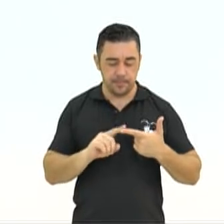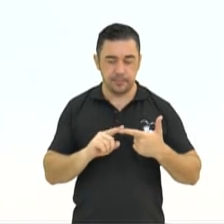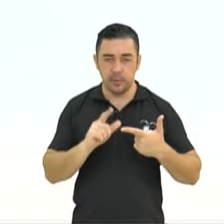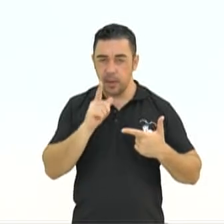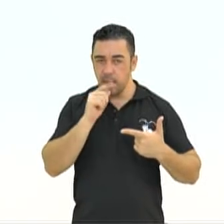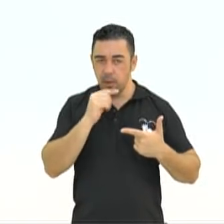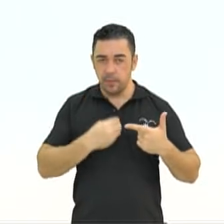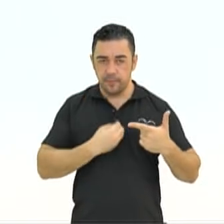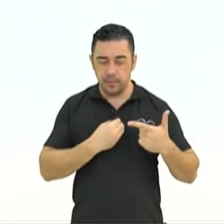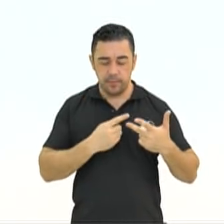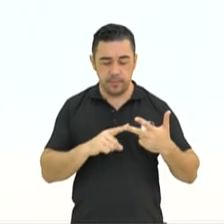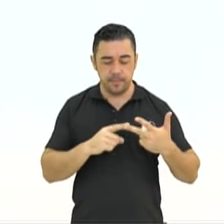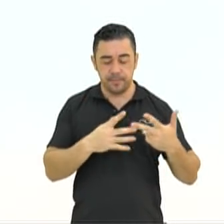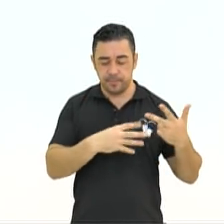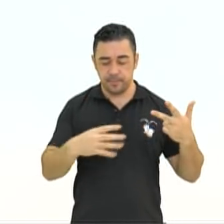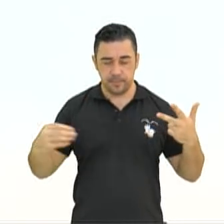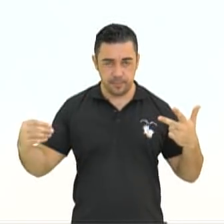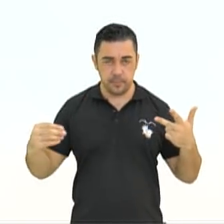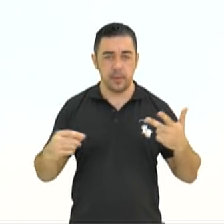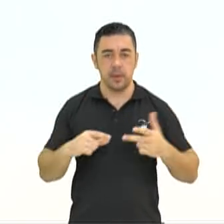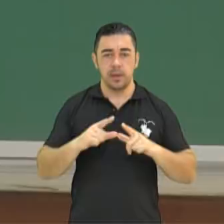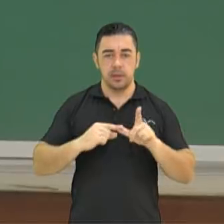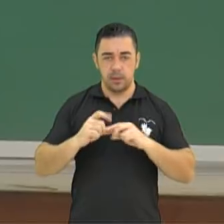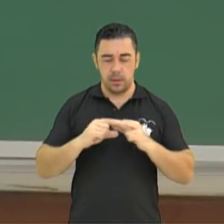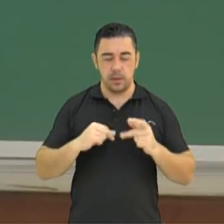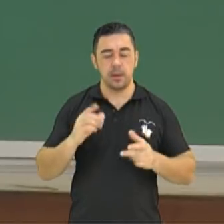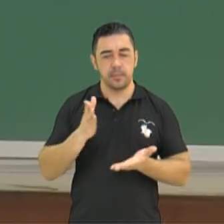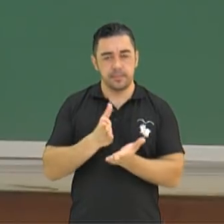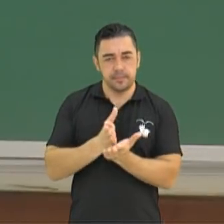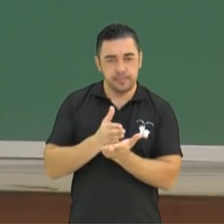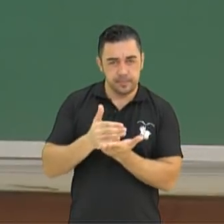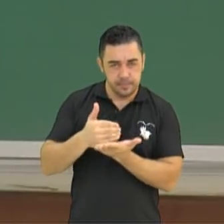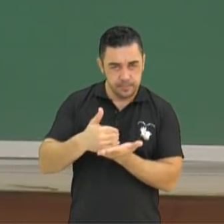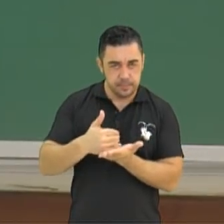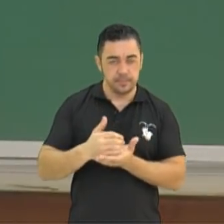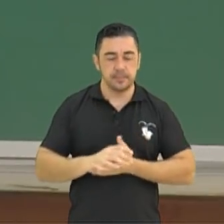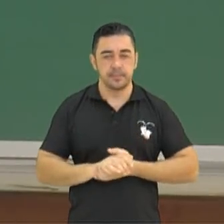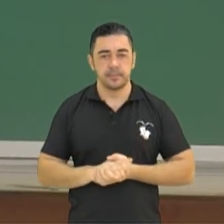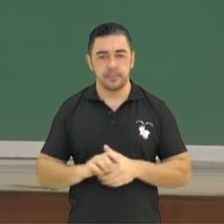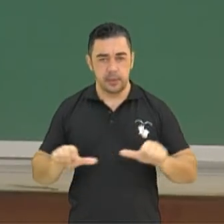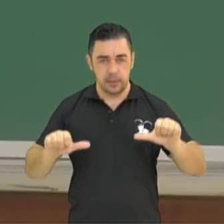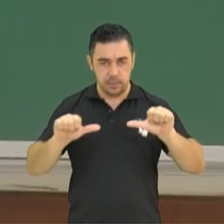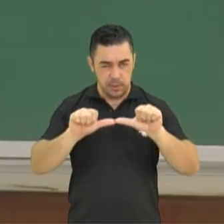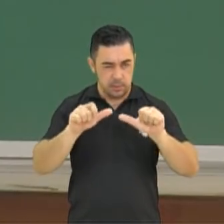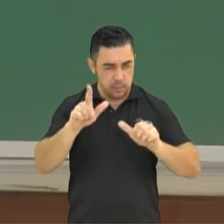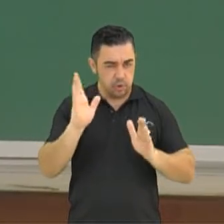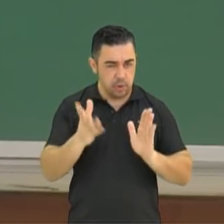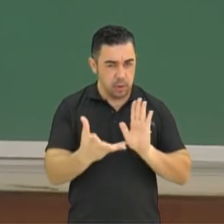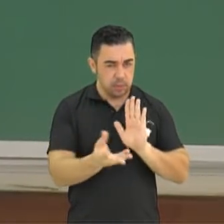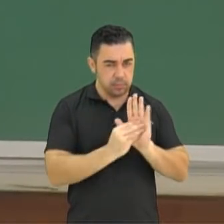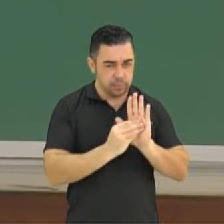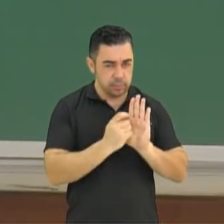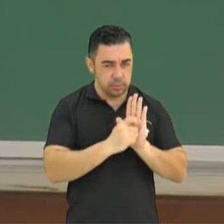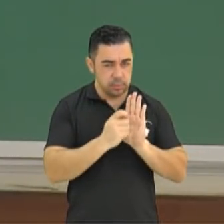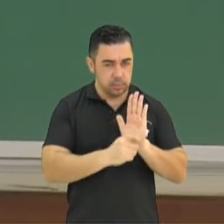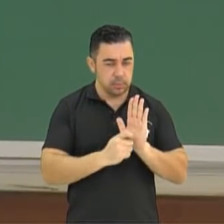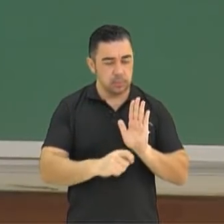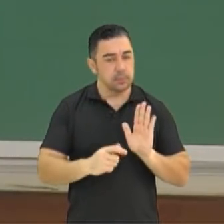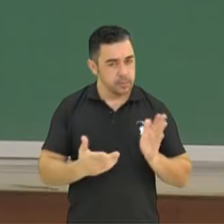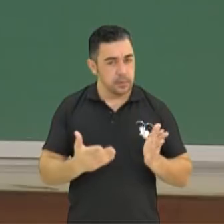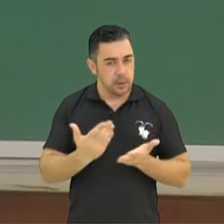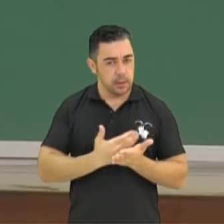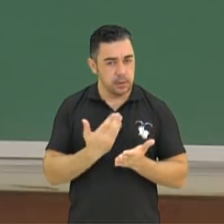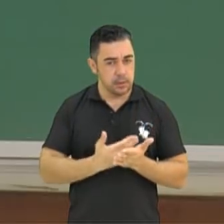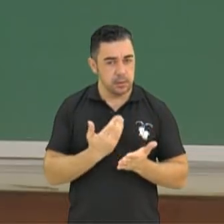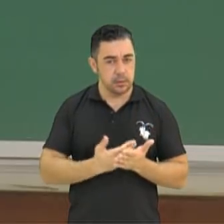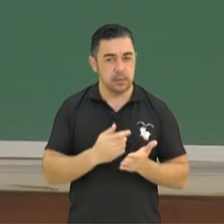águas-vivas, a estrela do mar, né? Esses organismos, então, simetria radial. Anotou aí no seu caderno o que é simetria radial? Se não anotou, coloca